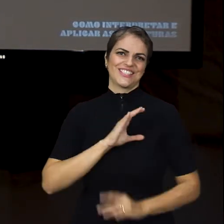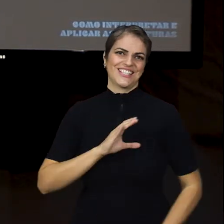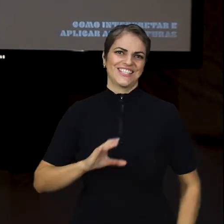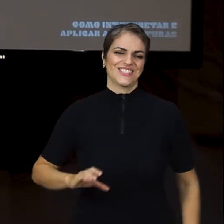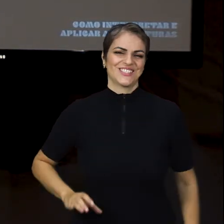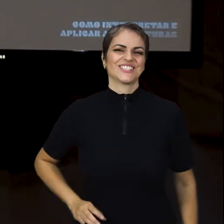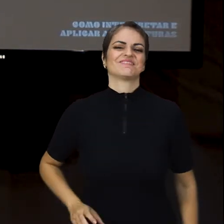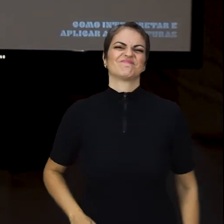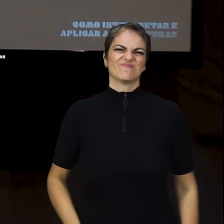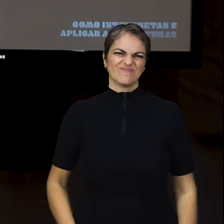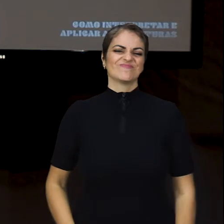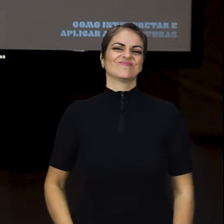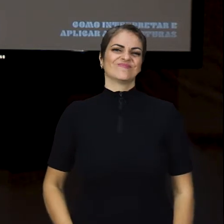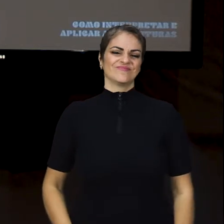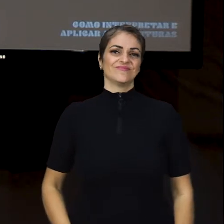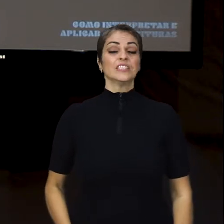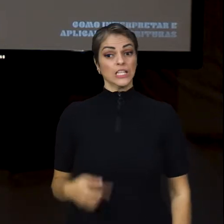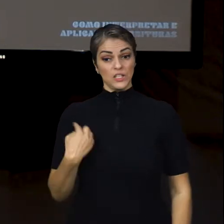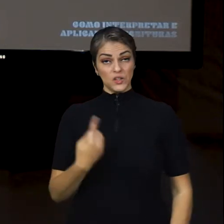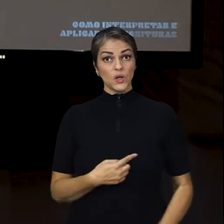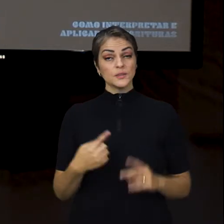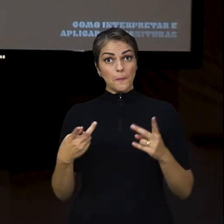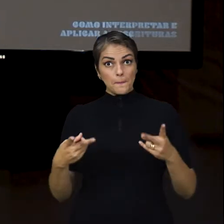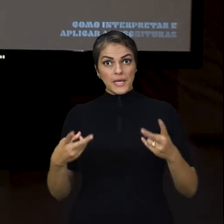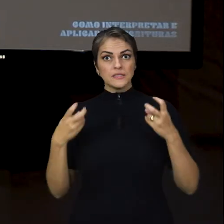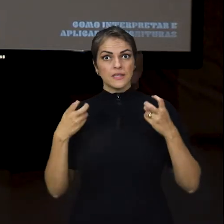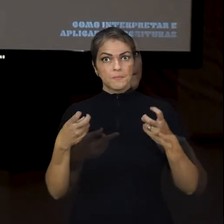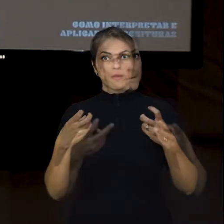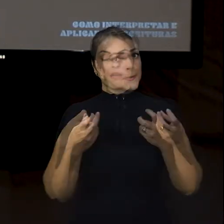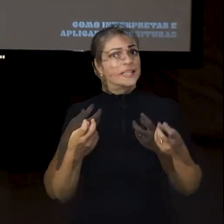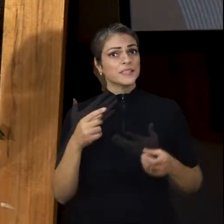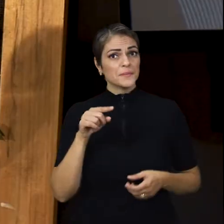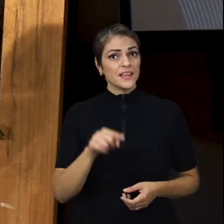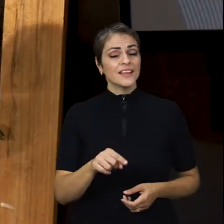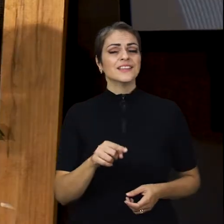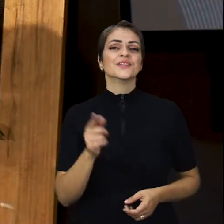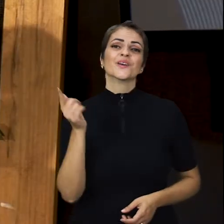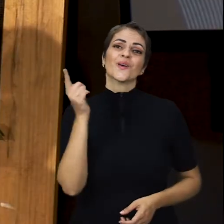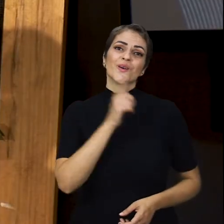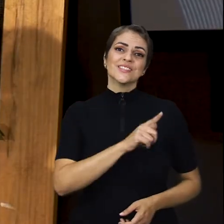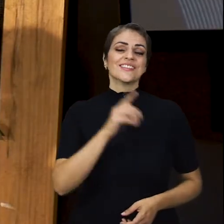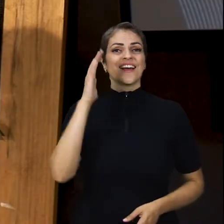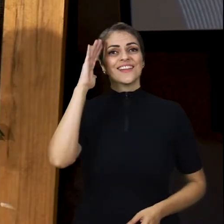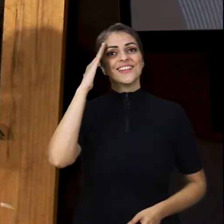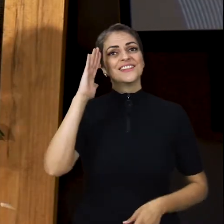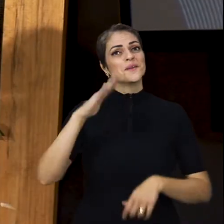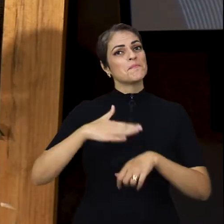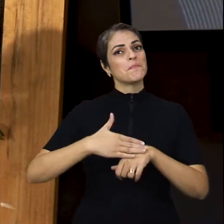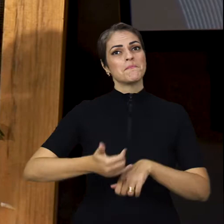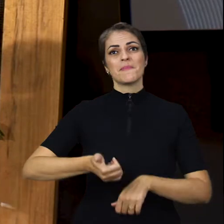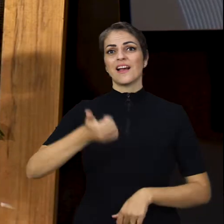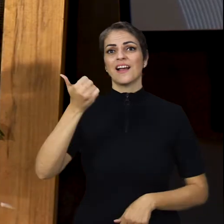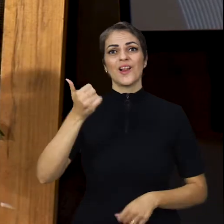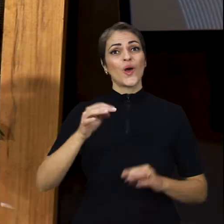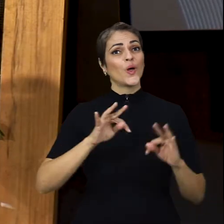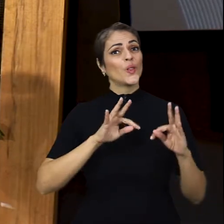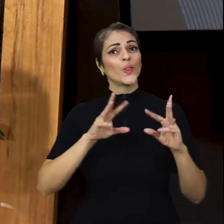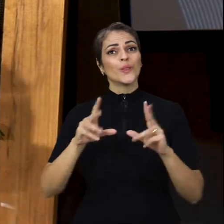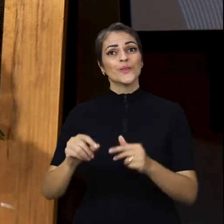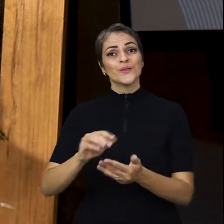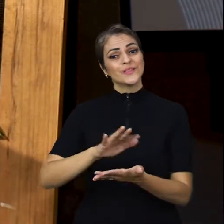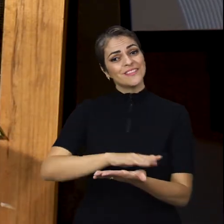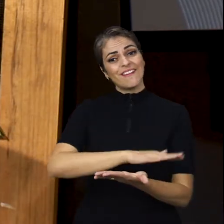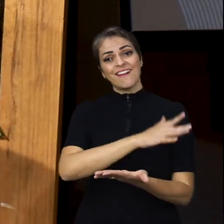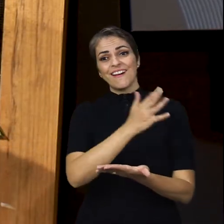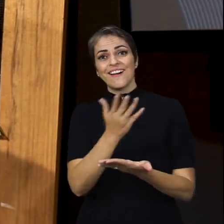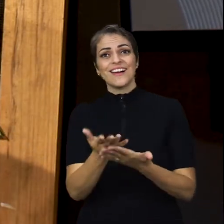Cristo. E quando nós percebemos isso, nós então conseguimos entender muito melhor tudo o que está acontecendo ao longo